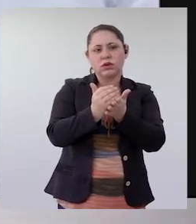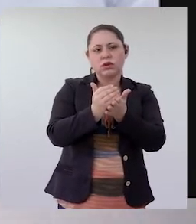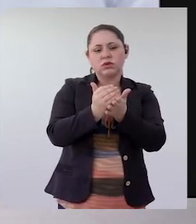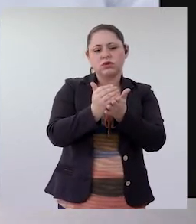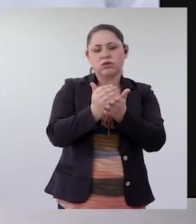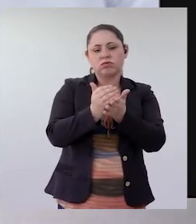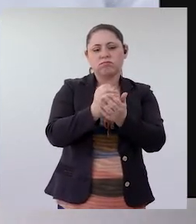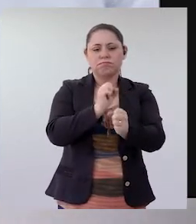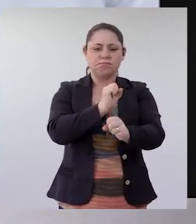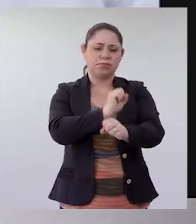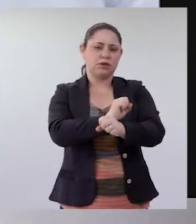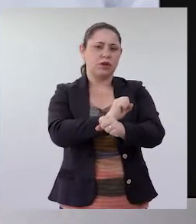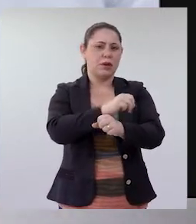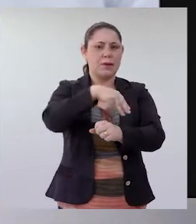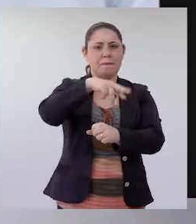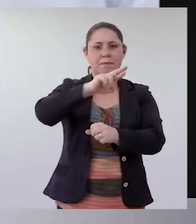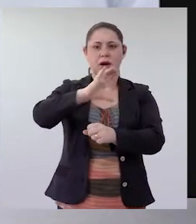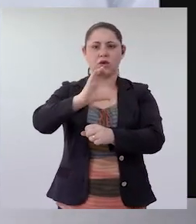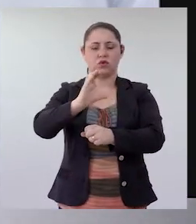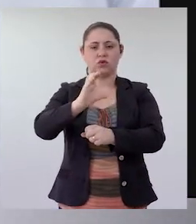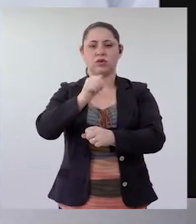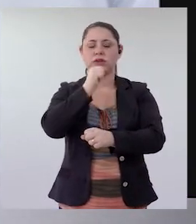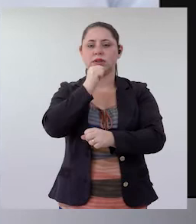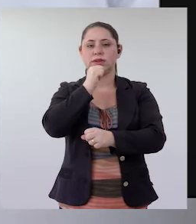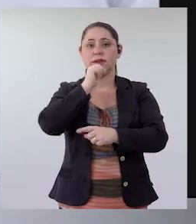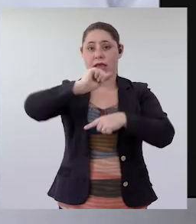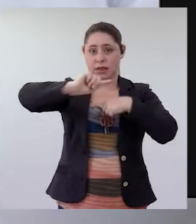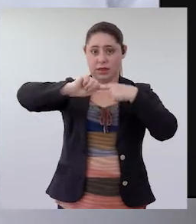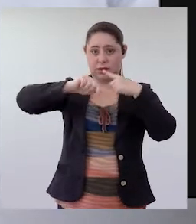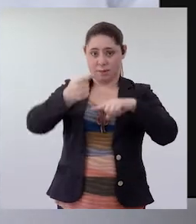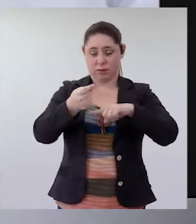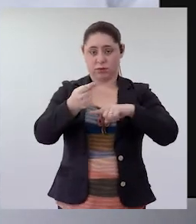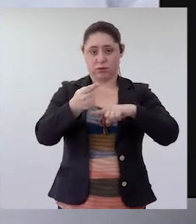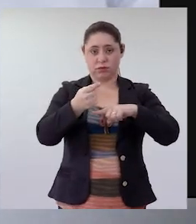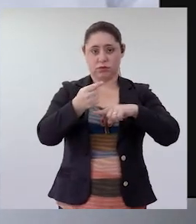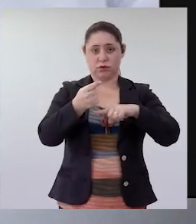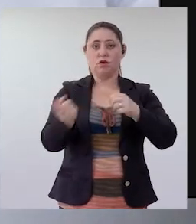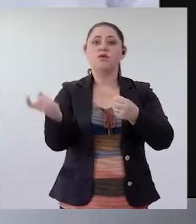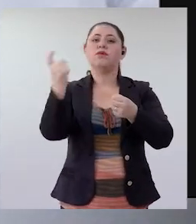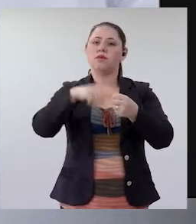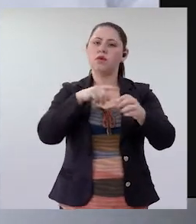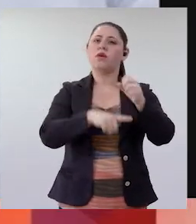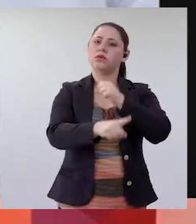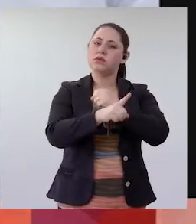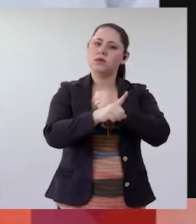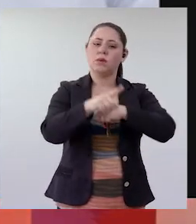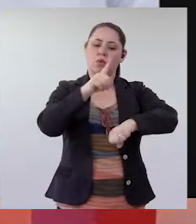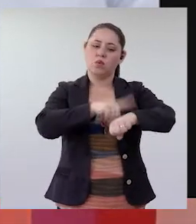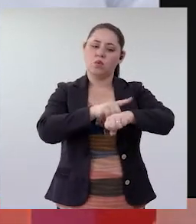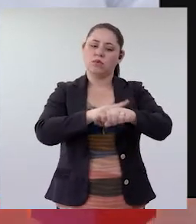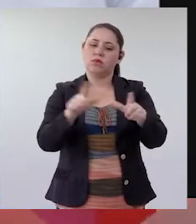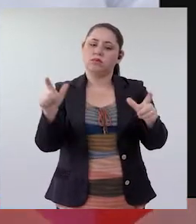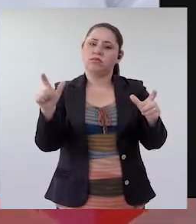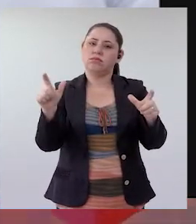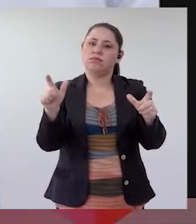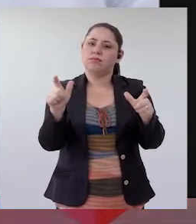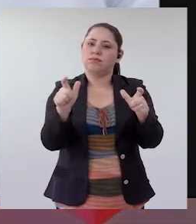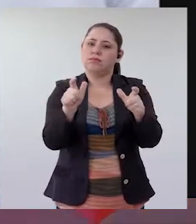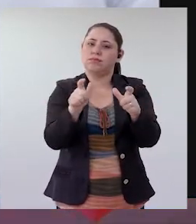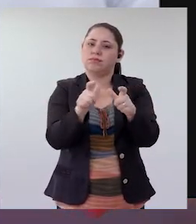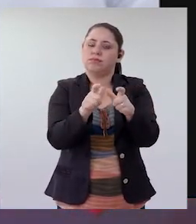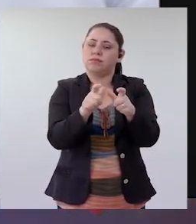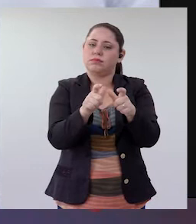de restrição, lá em março ainda. Logo depois, né, a gente já voltou a atender com horário um pouco